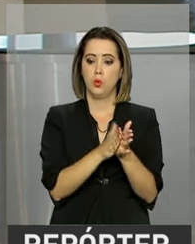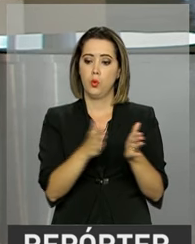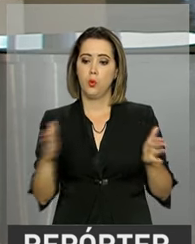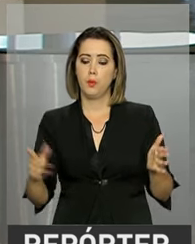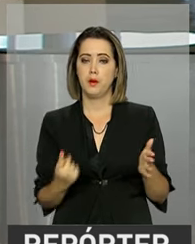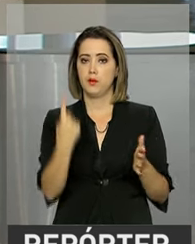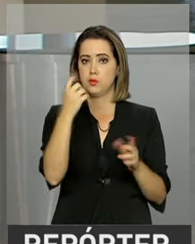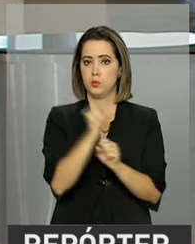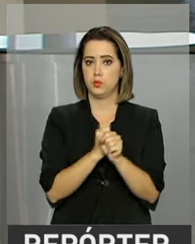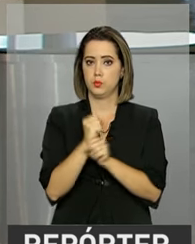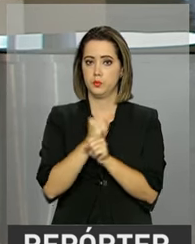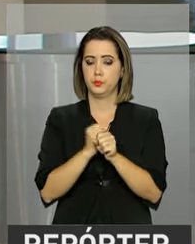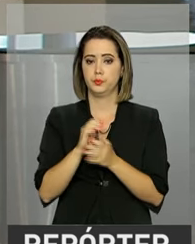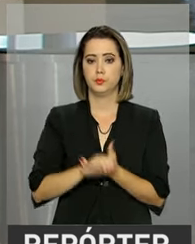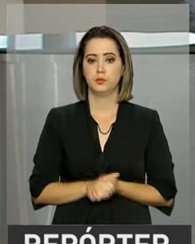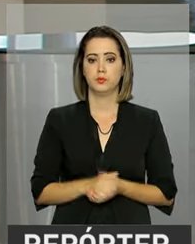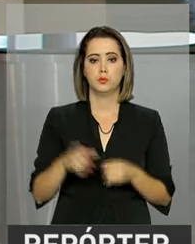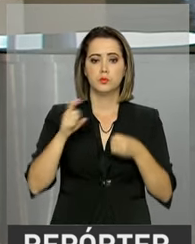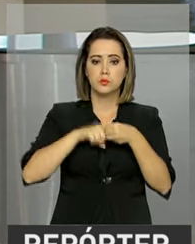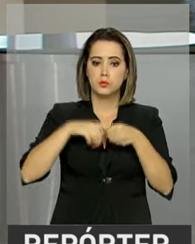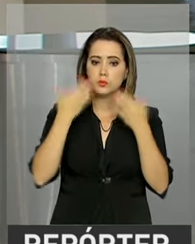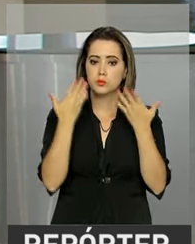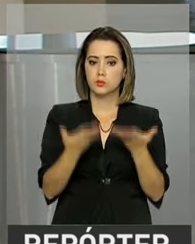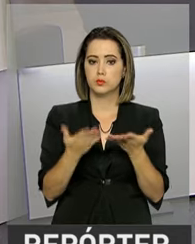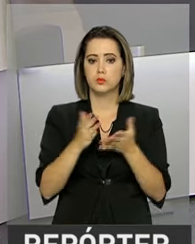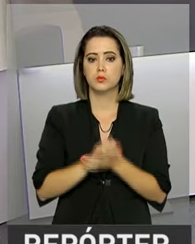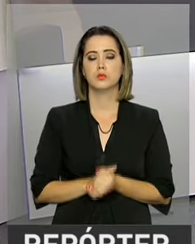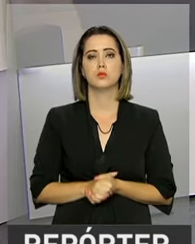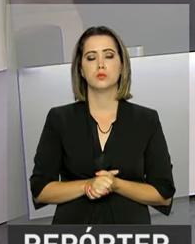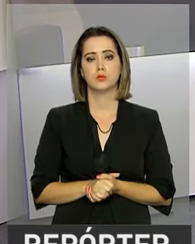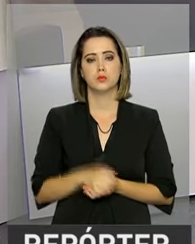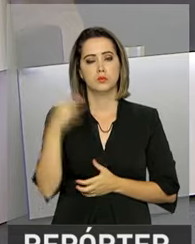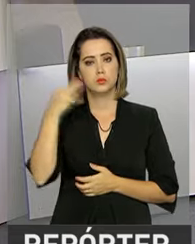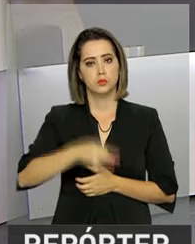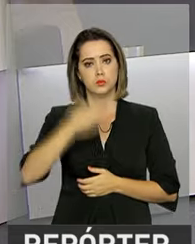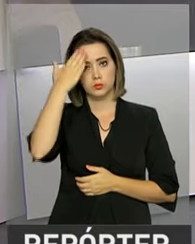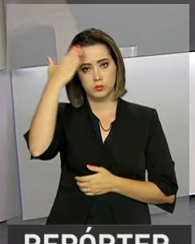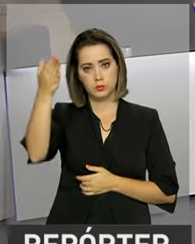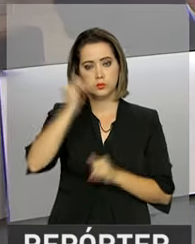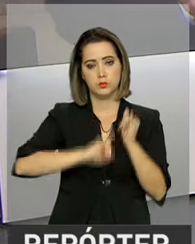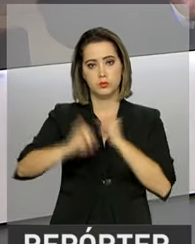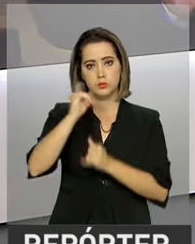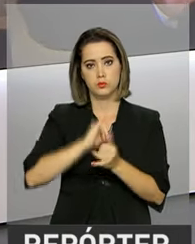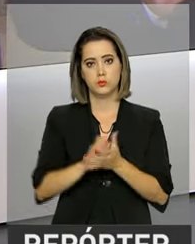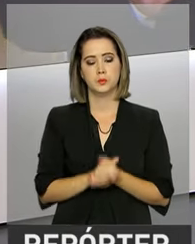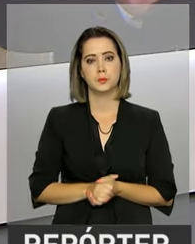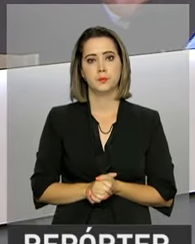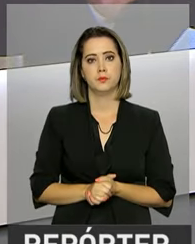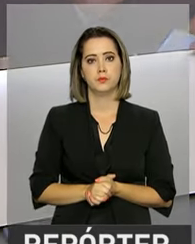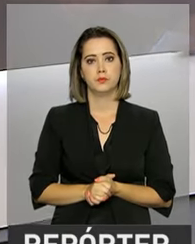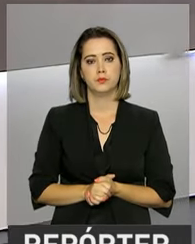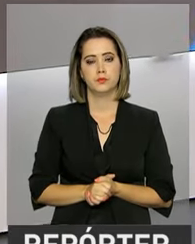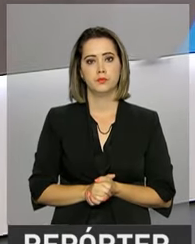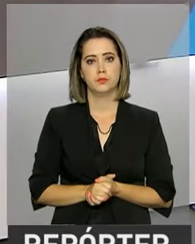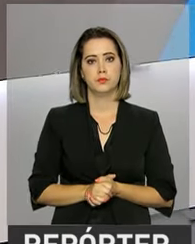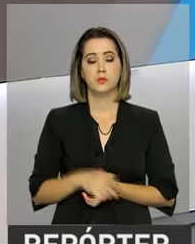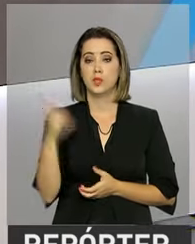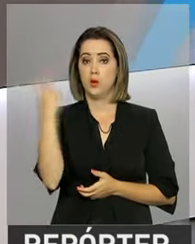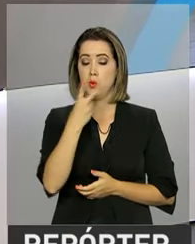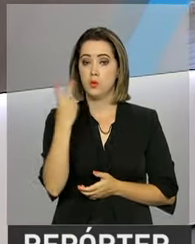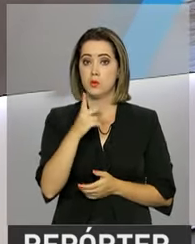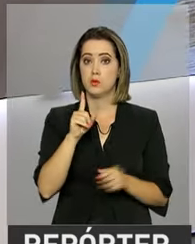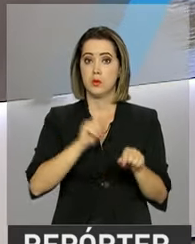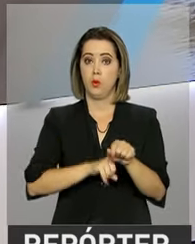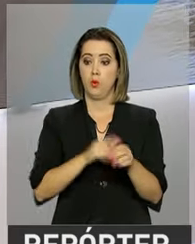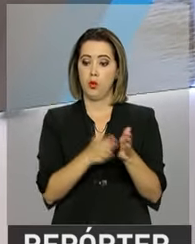de 1 ano eu volto com você no estúdio Roberto tá certo Paulo Obrigado pelas informações e a segunda etapa do